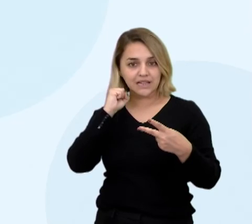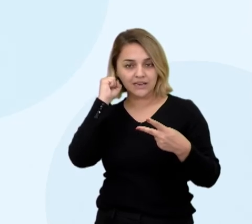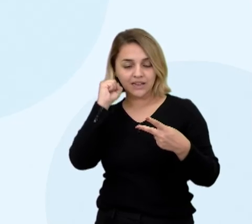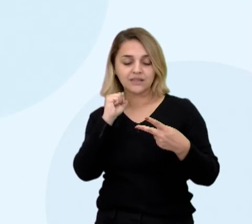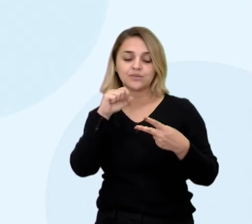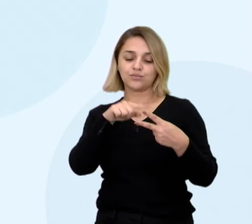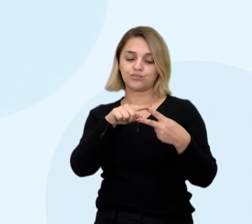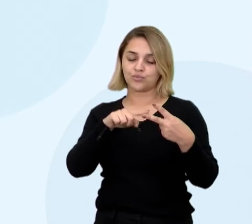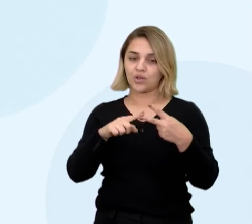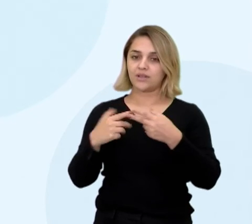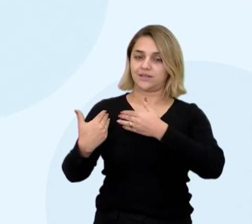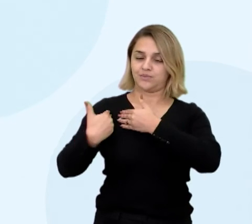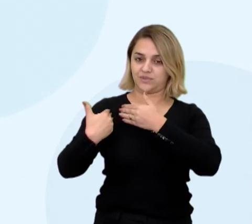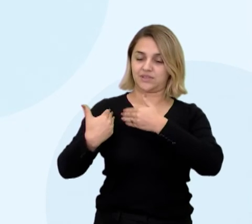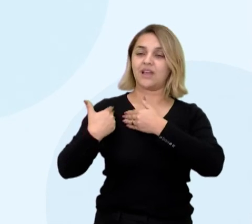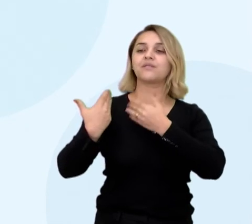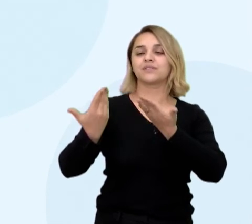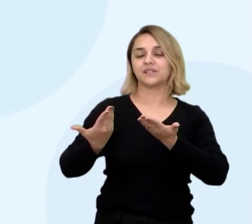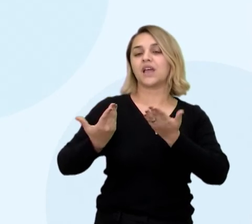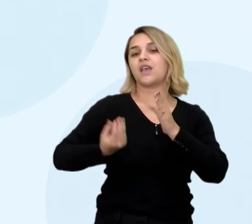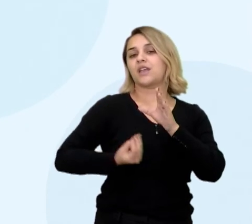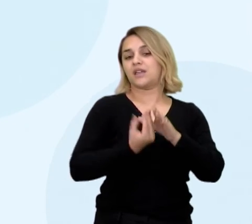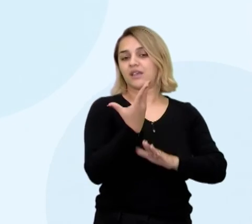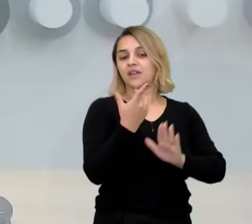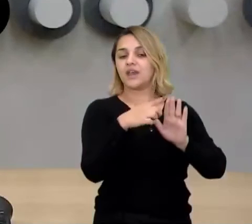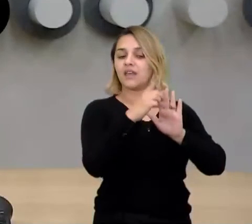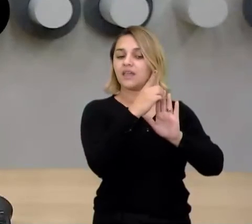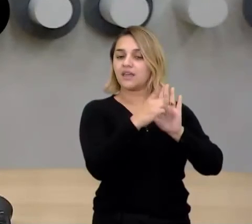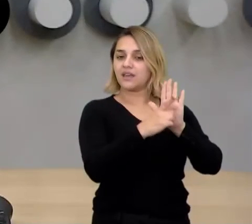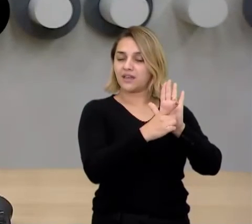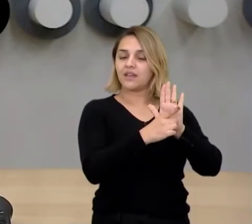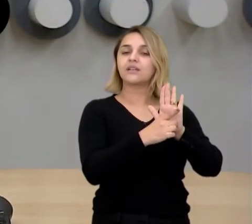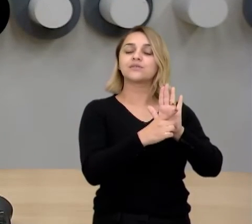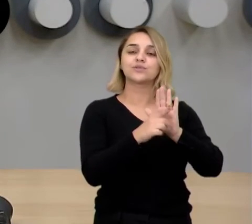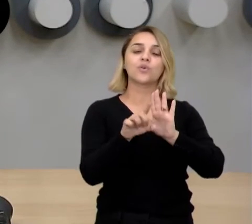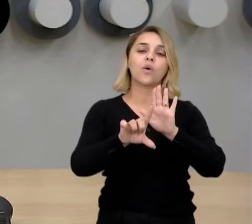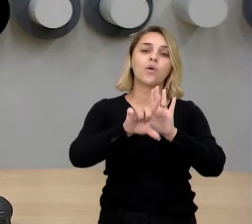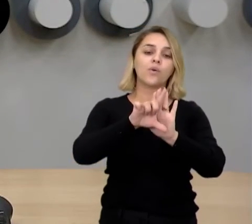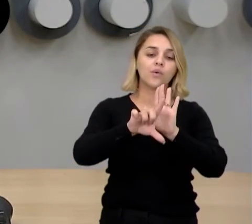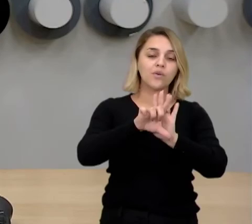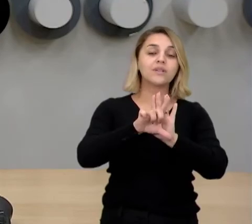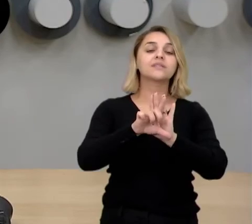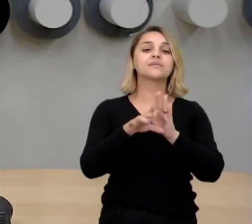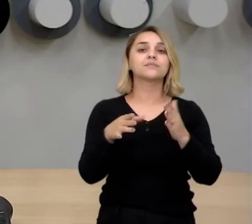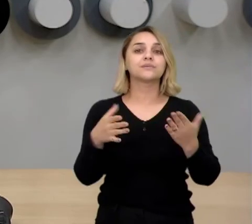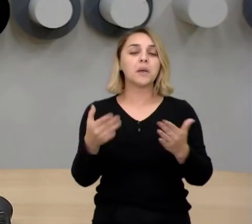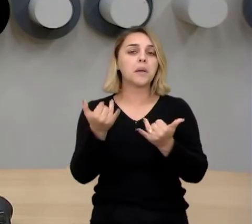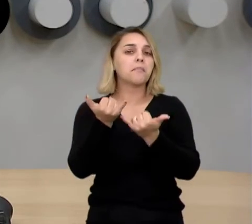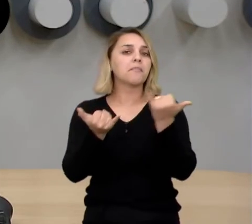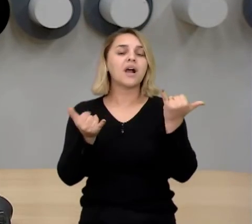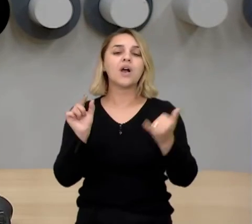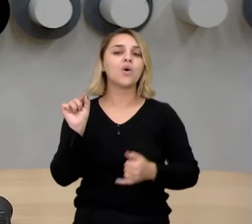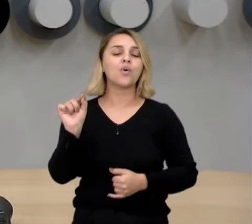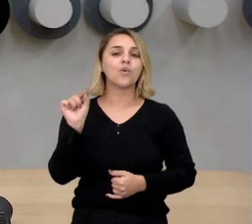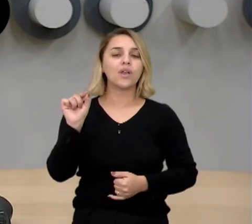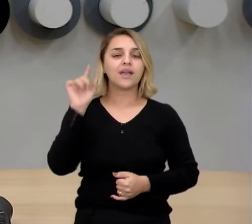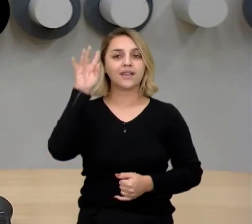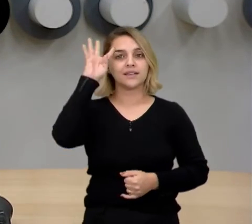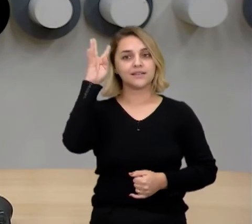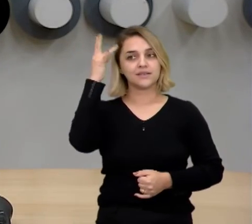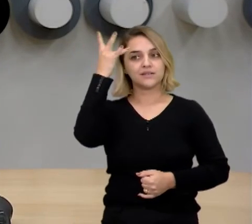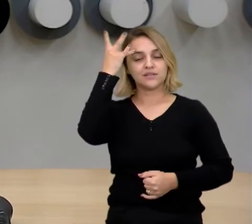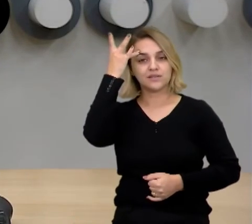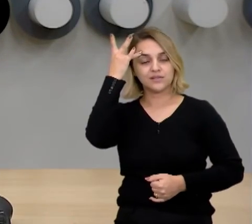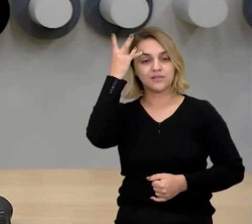decretos legislativos. Muito parecido com os decretos legislativos são as resoluções.